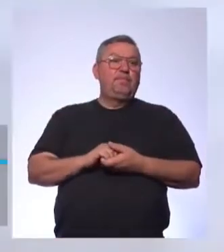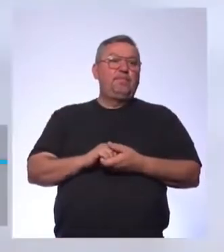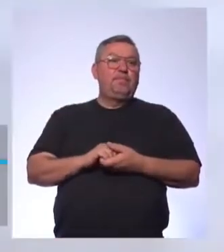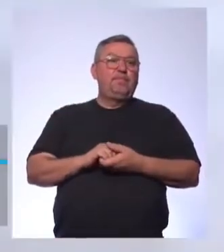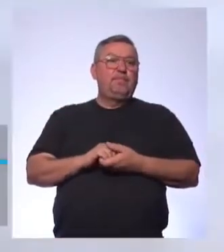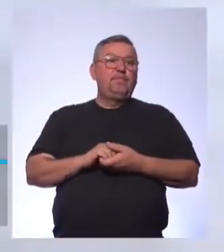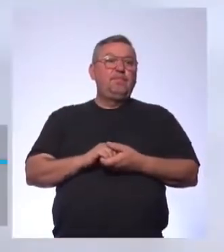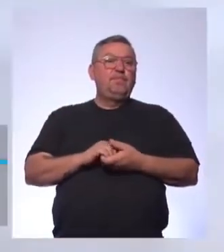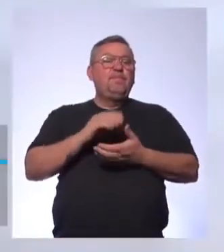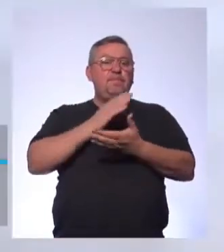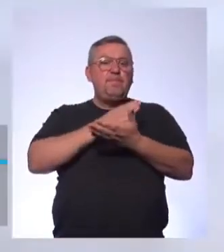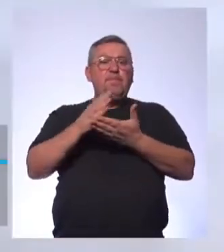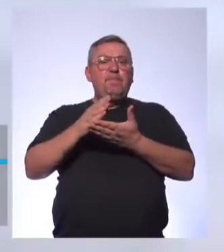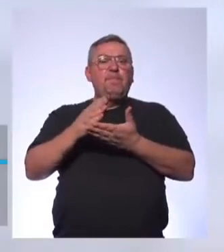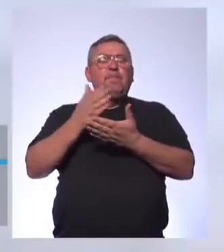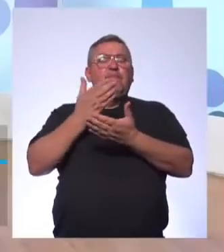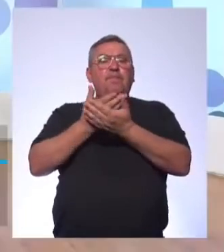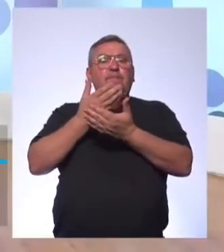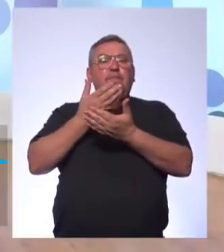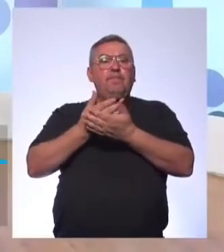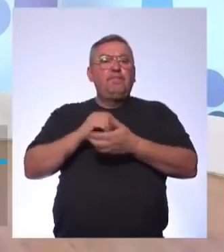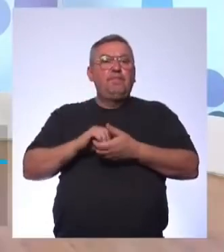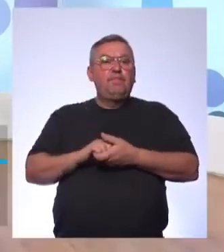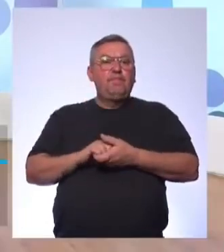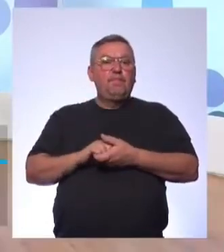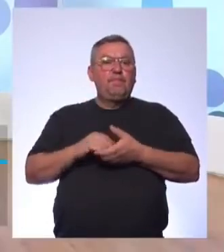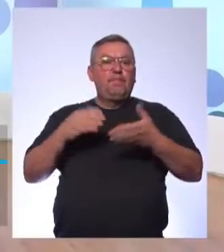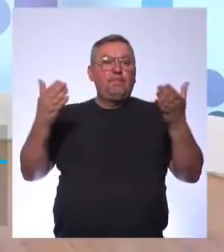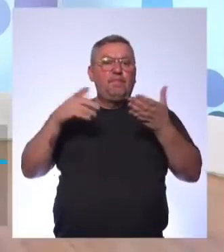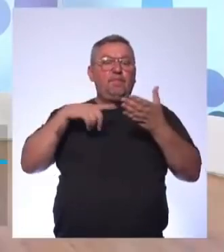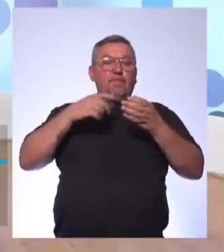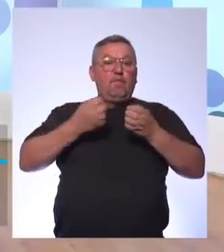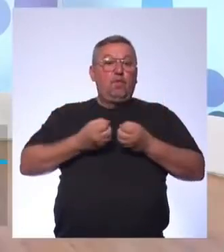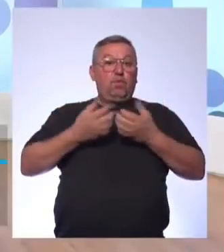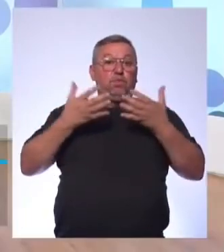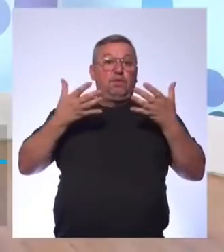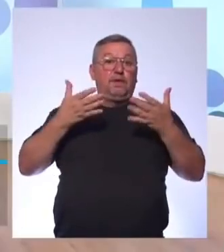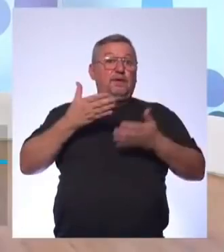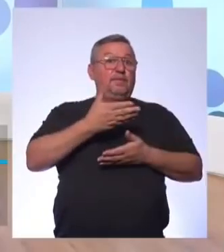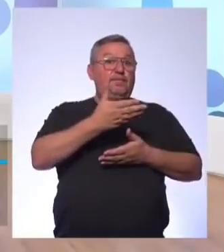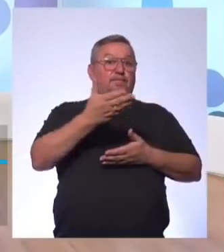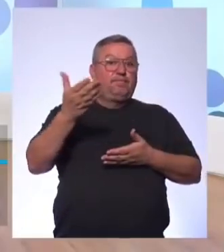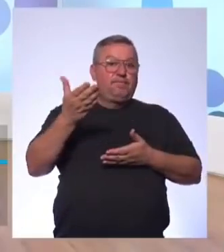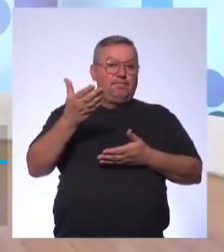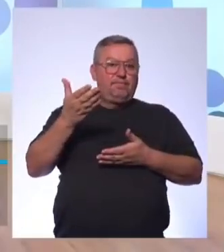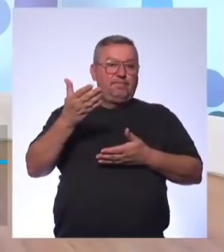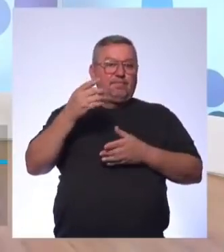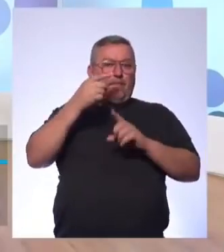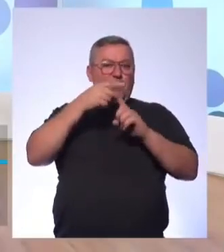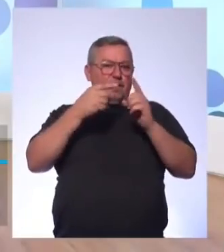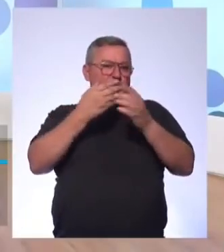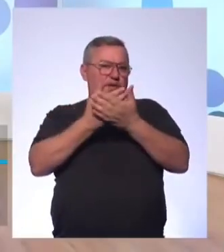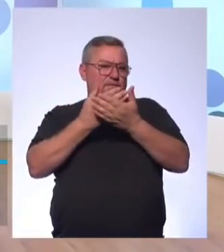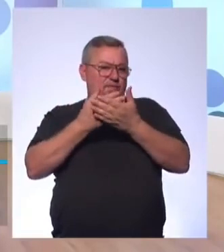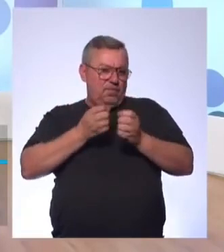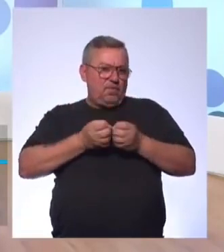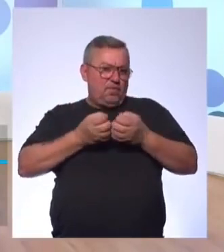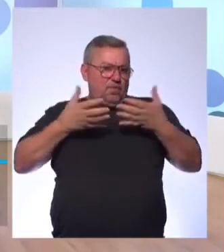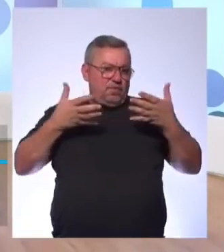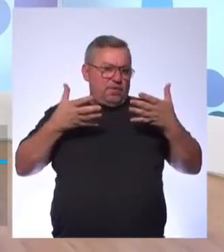Então, vamos começar? Let's start? Sure. Bom, hoje eu tenho uma surpresa para vocês, tá? Lá na metade da aula vocês terão uma